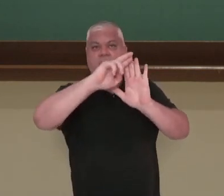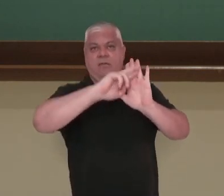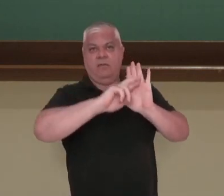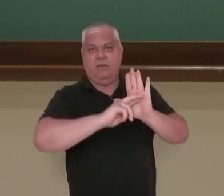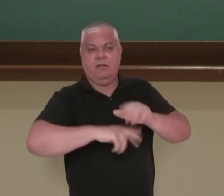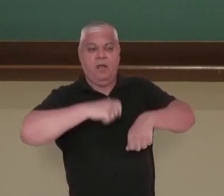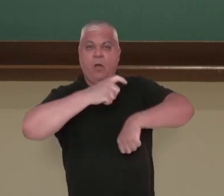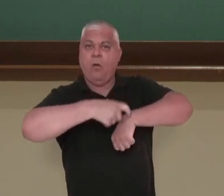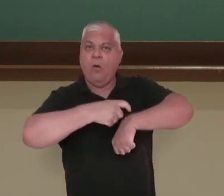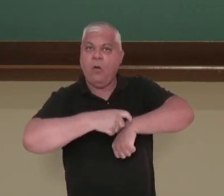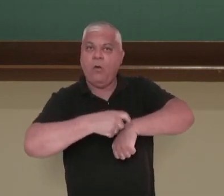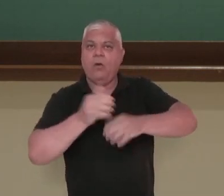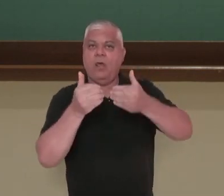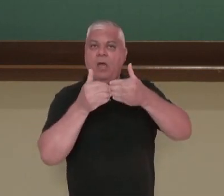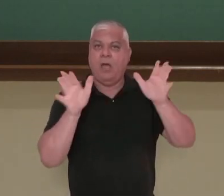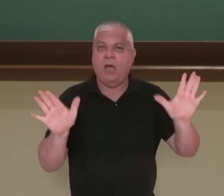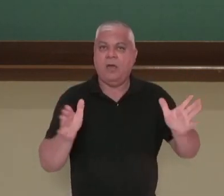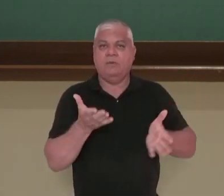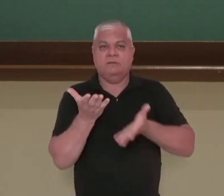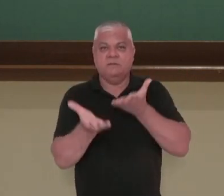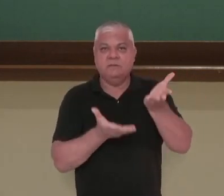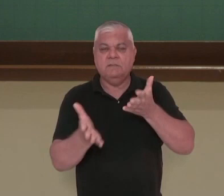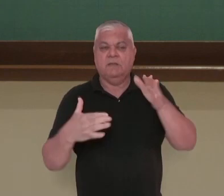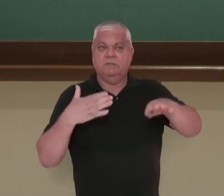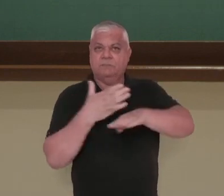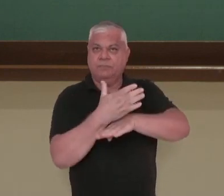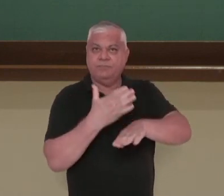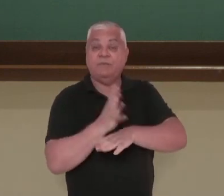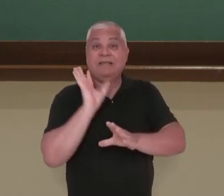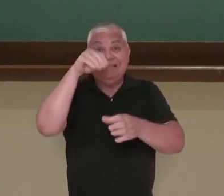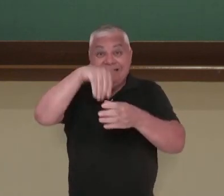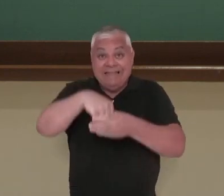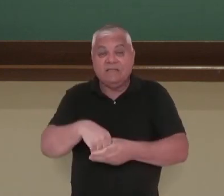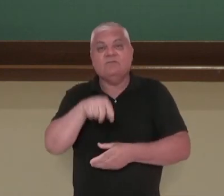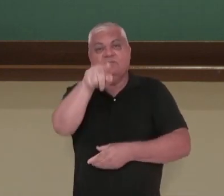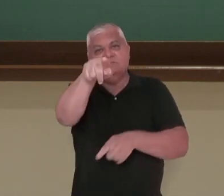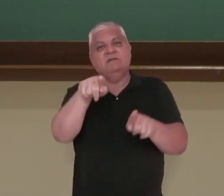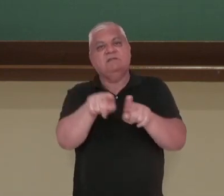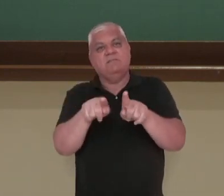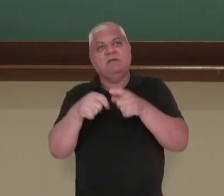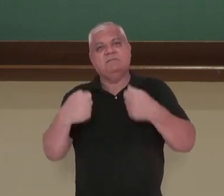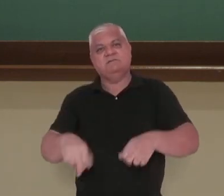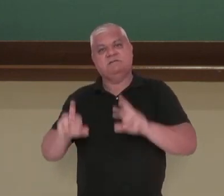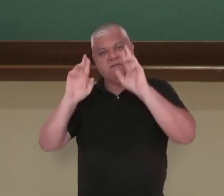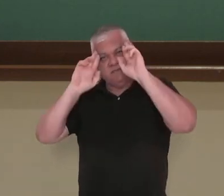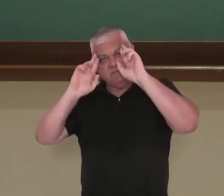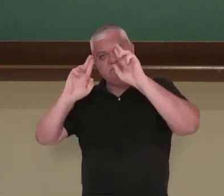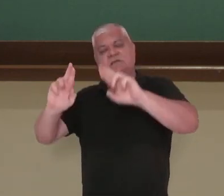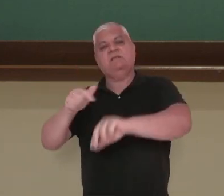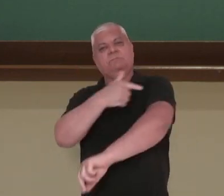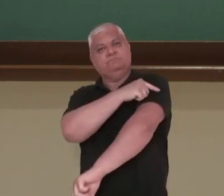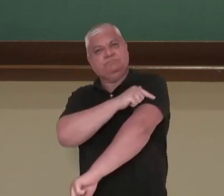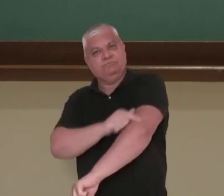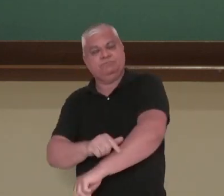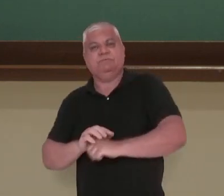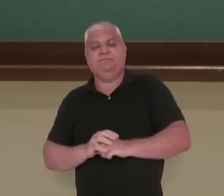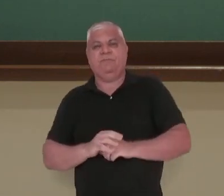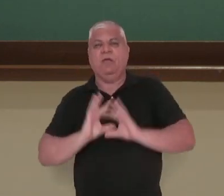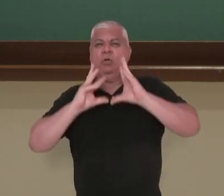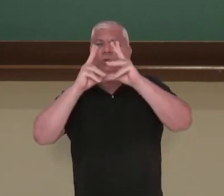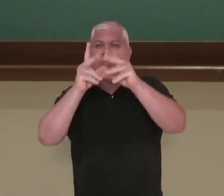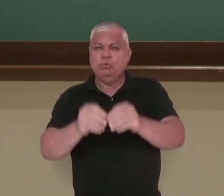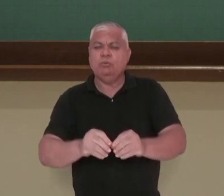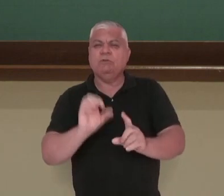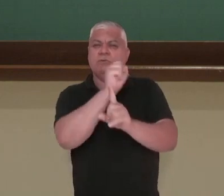que você também tem que seguir de como se comportar lá dentro, e como agir. Então, tudo isso aí você acaba tendo. Toda a sociedade acaba